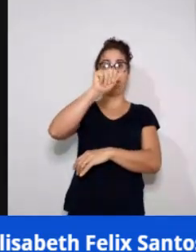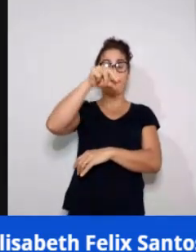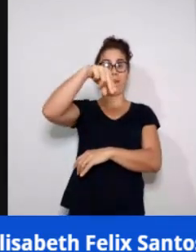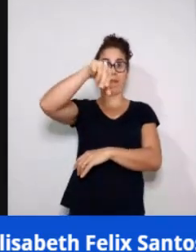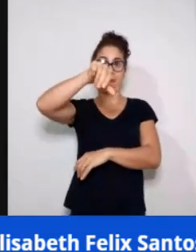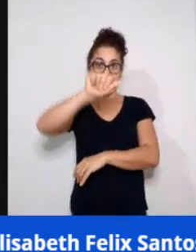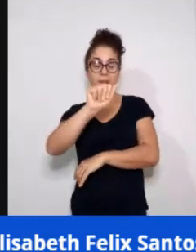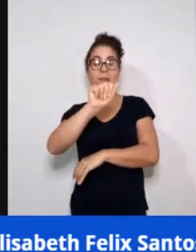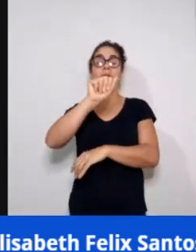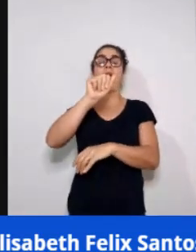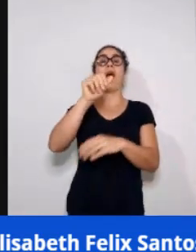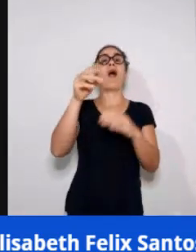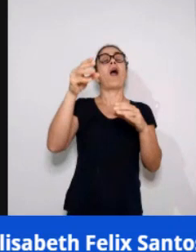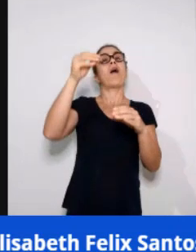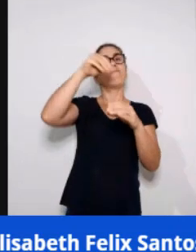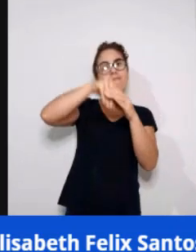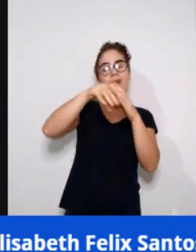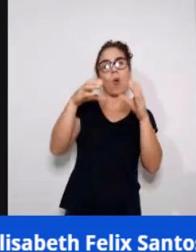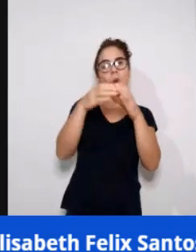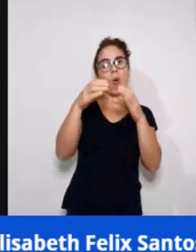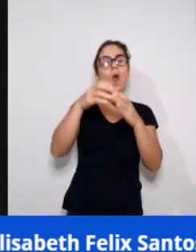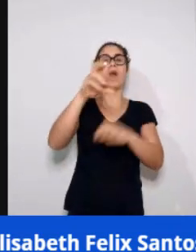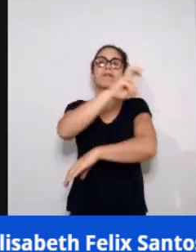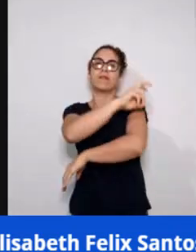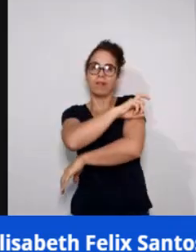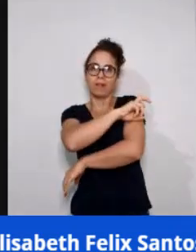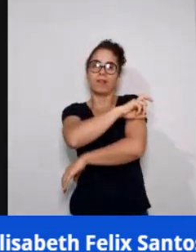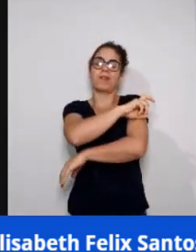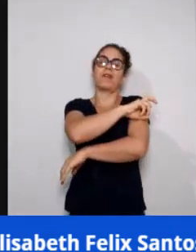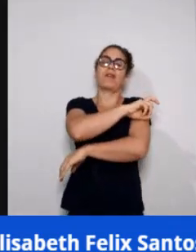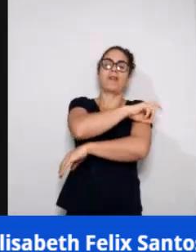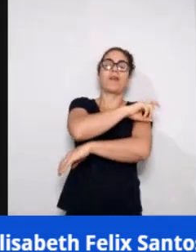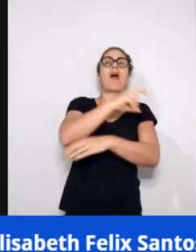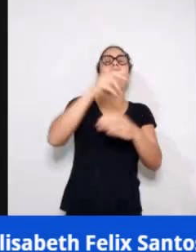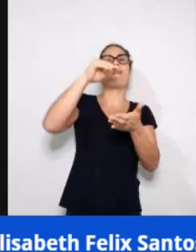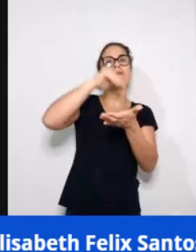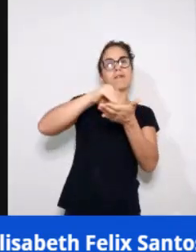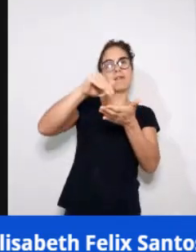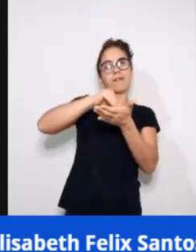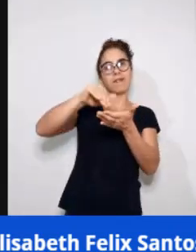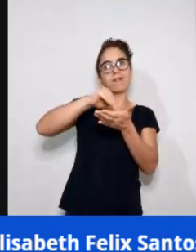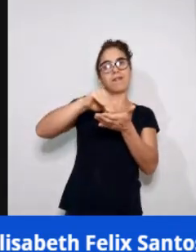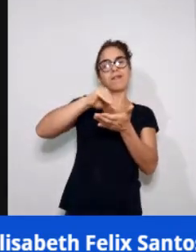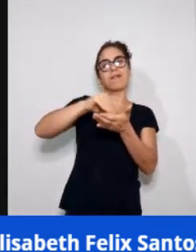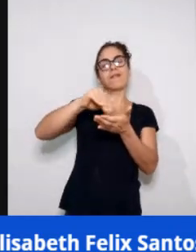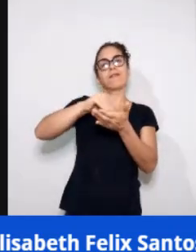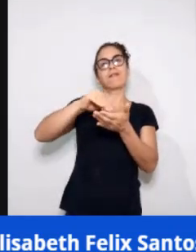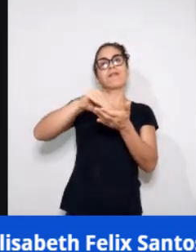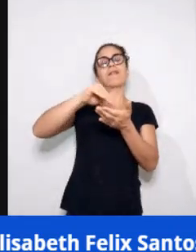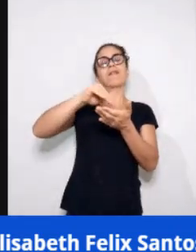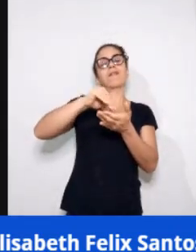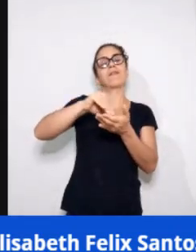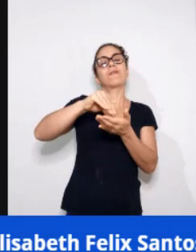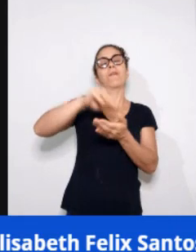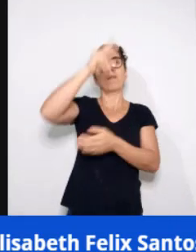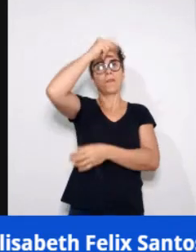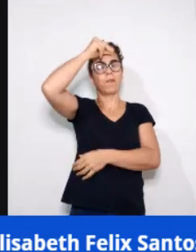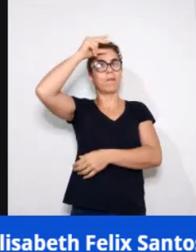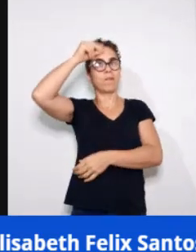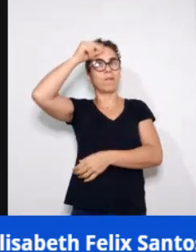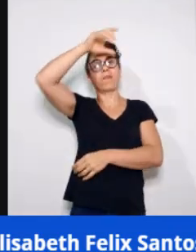é a Gerência do Ensino Fundamental e Médio da Secretaria Municipal de Educação de Campo Grande, Mato Grosso do